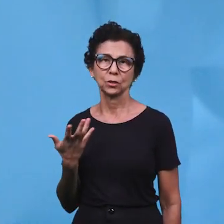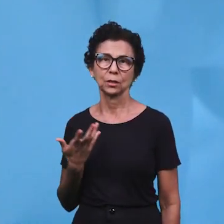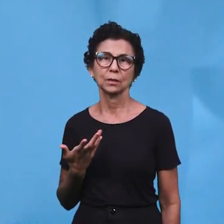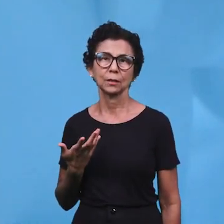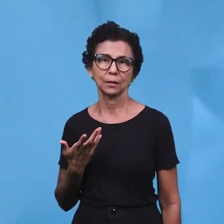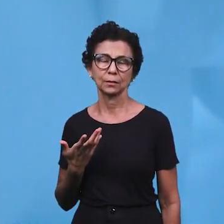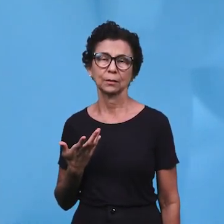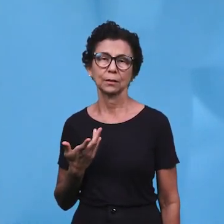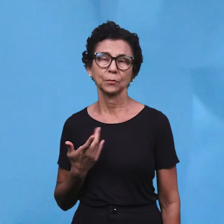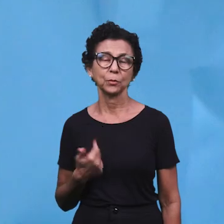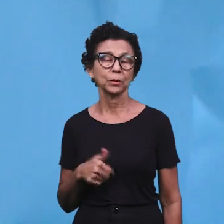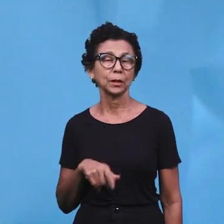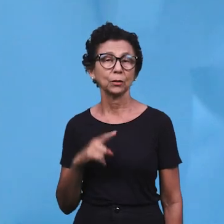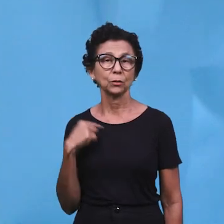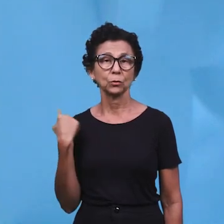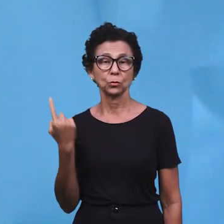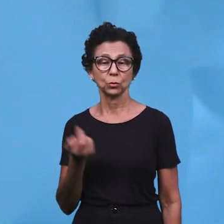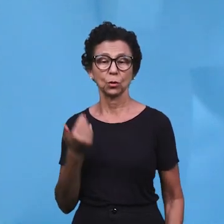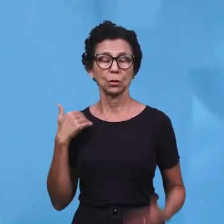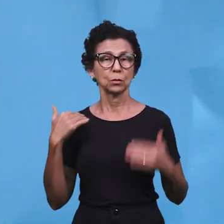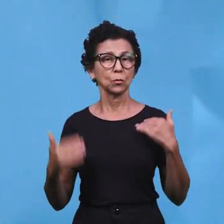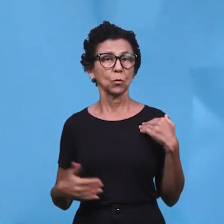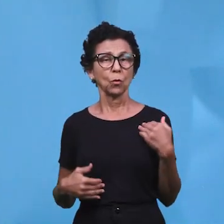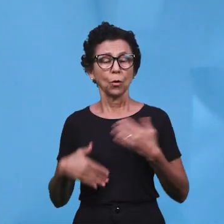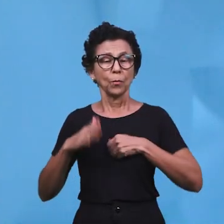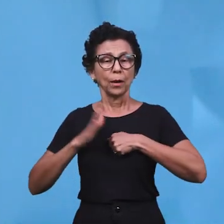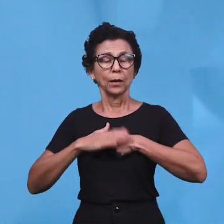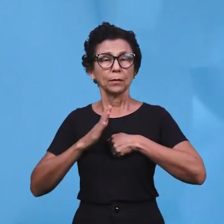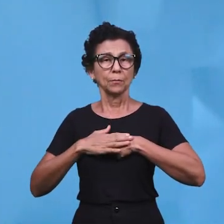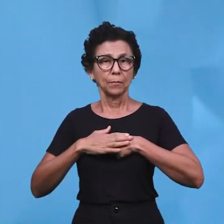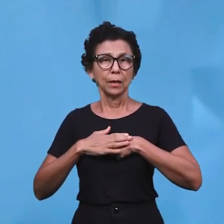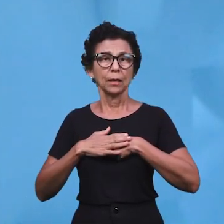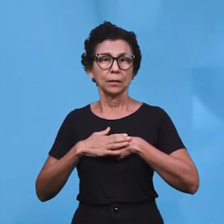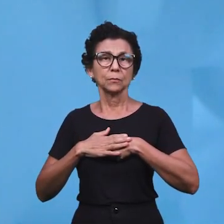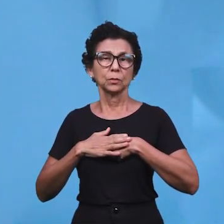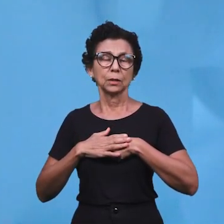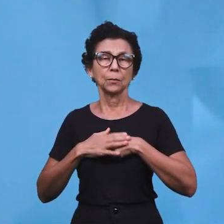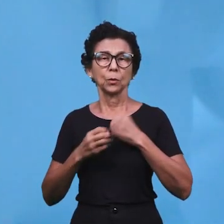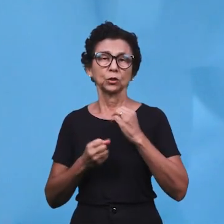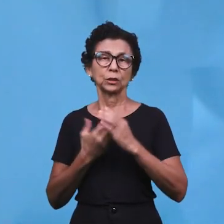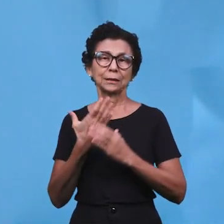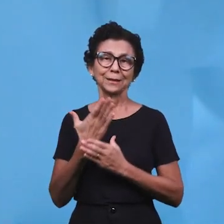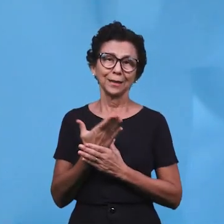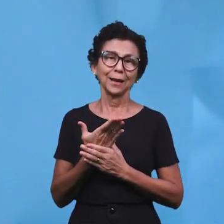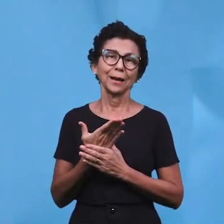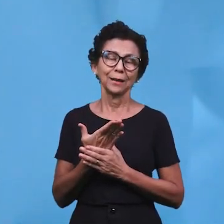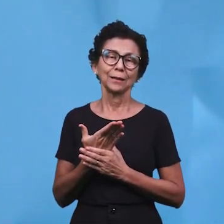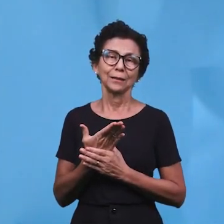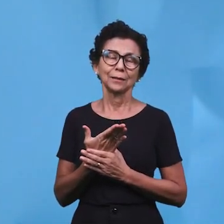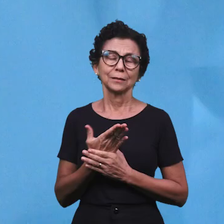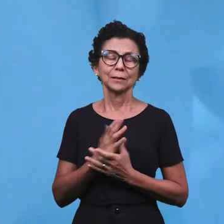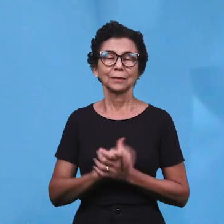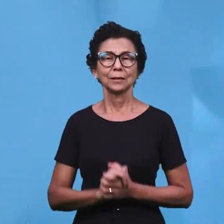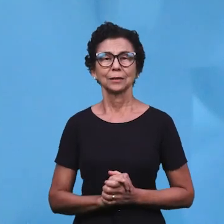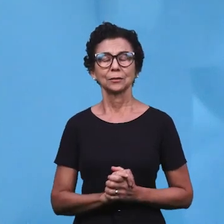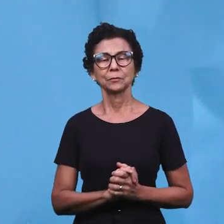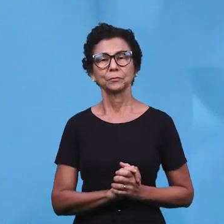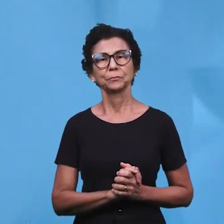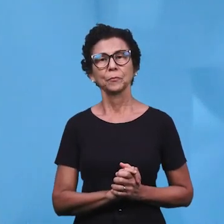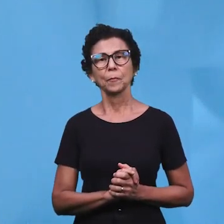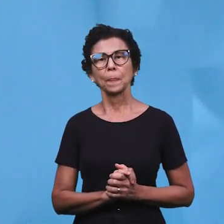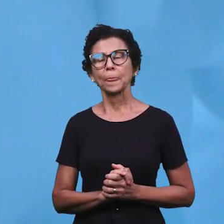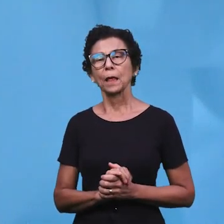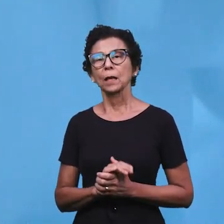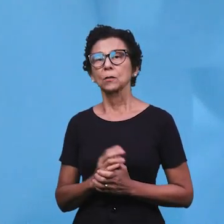função biológica tão vital do nosso corpo. A maioria dos pacientes, quando adota hábitos de higiene do sono,